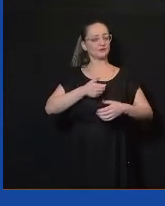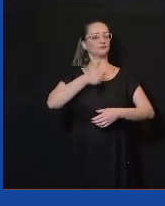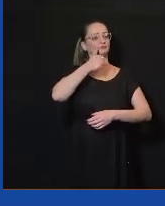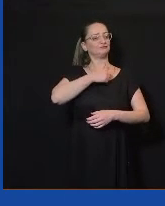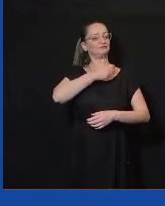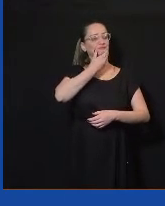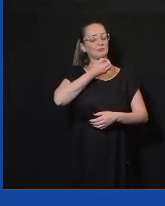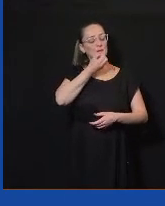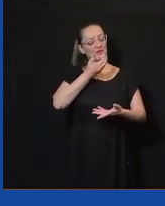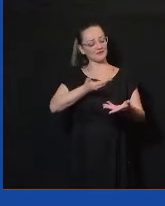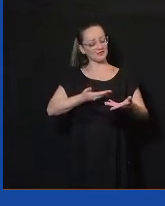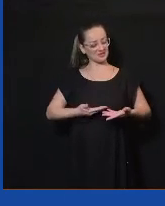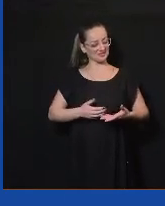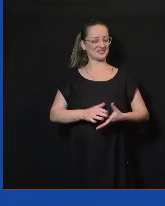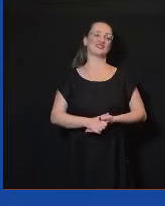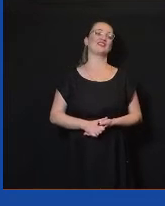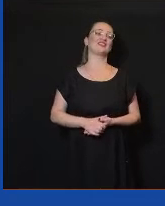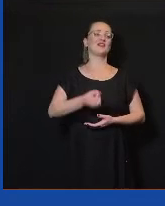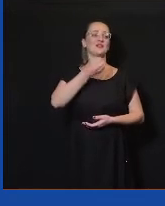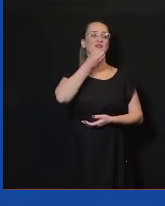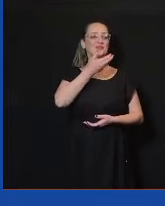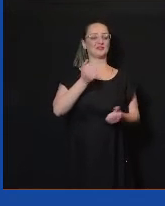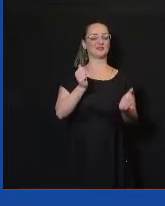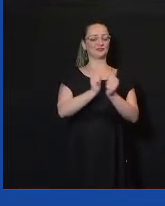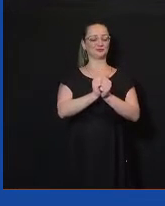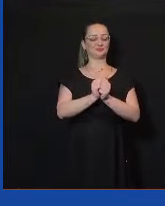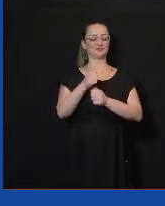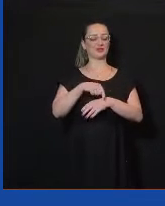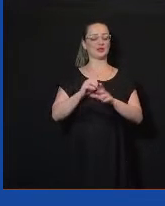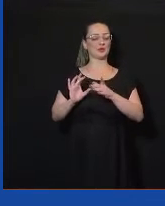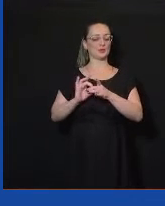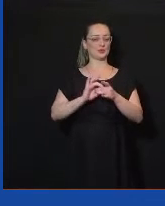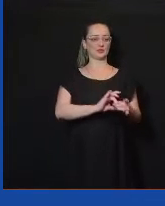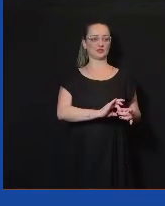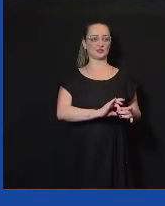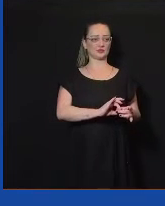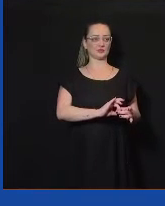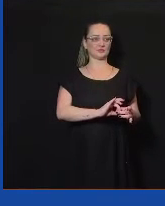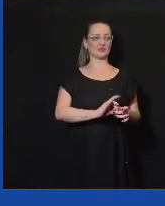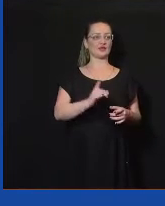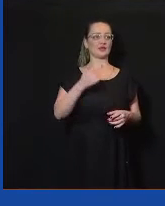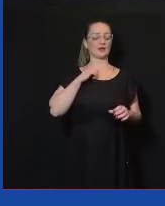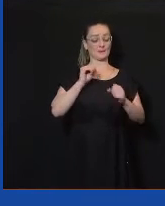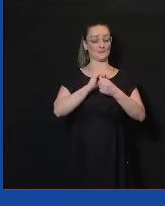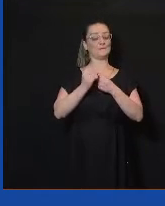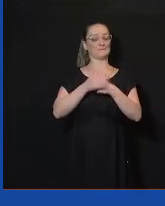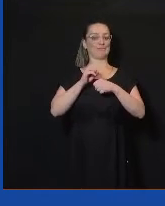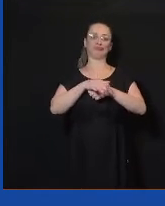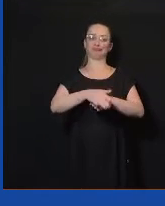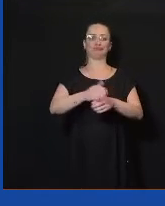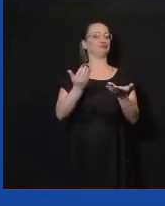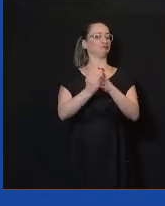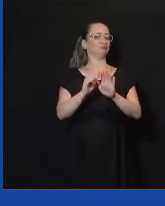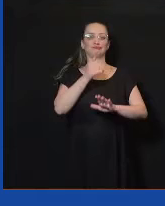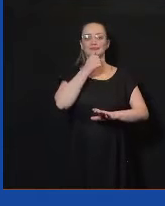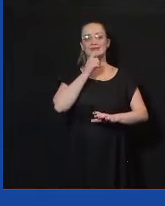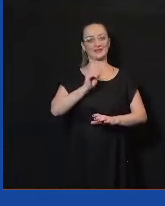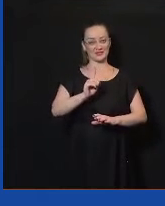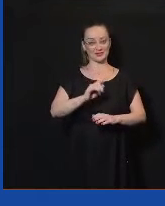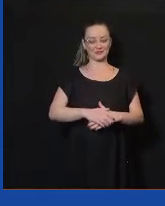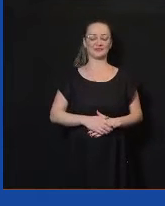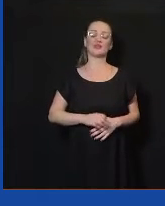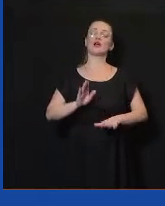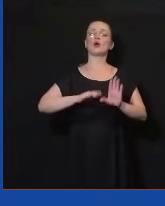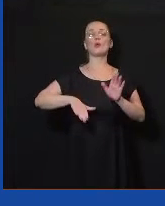E é muito bom, enfim, estarmos aqui nesse contexto, nessa pandemia que ainda não acabou, embora muita